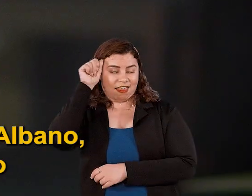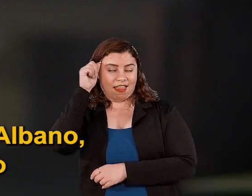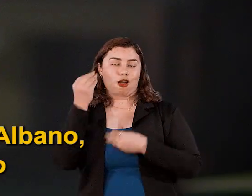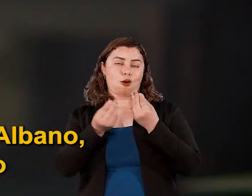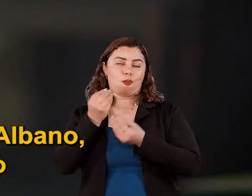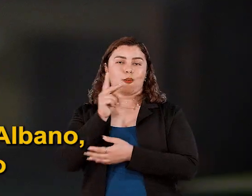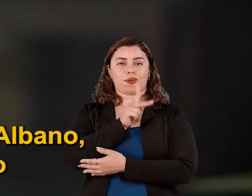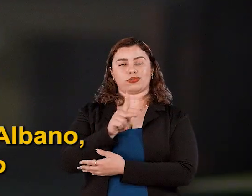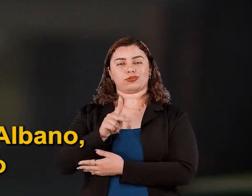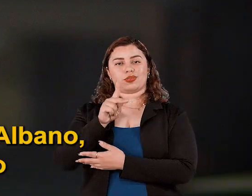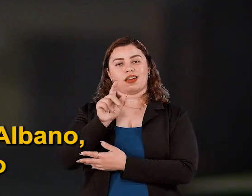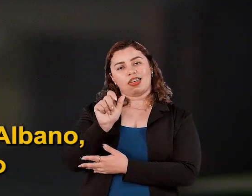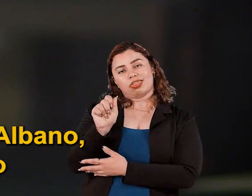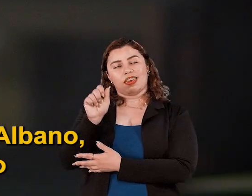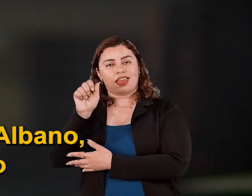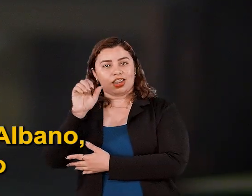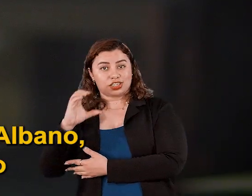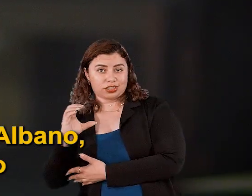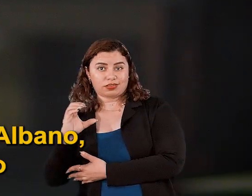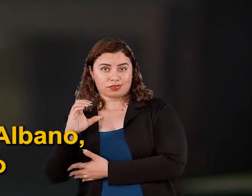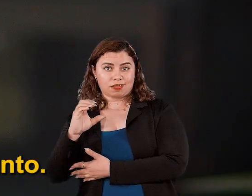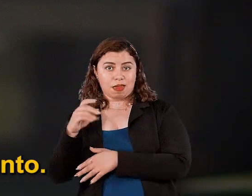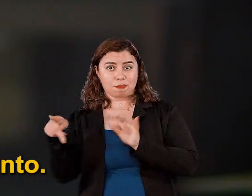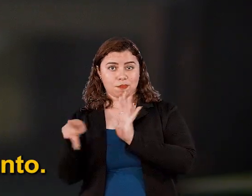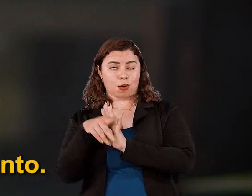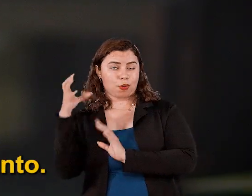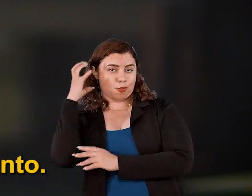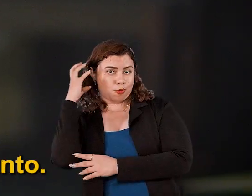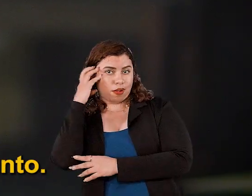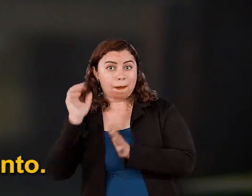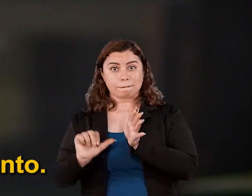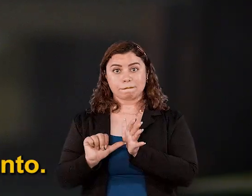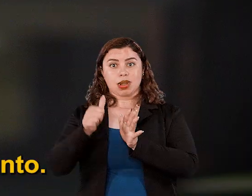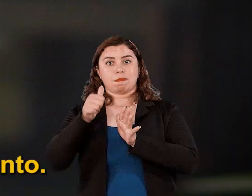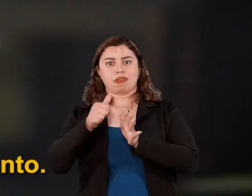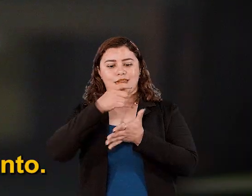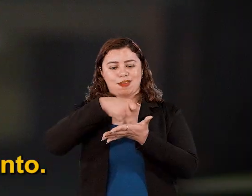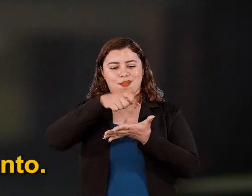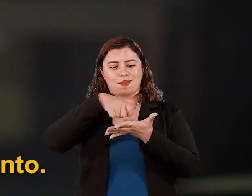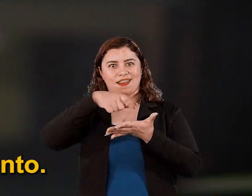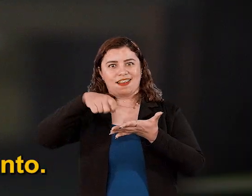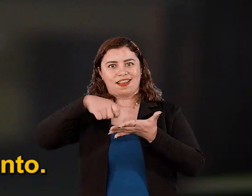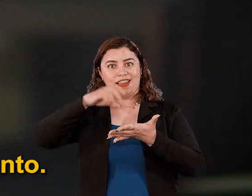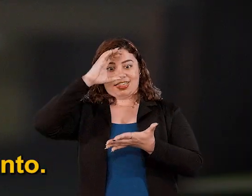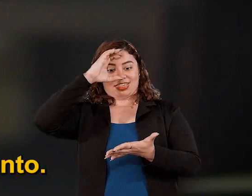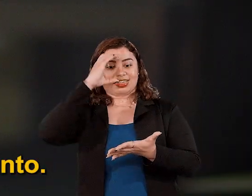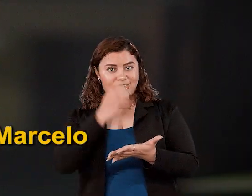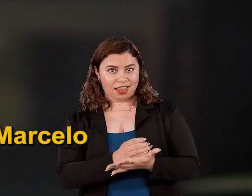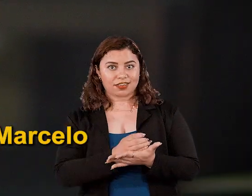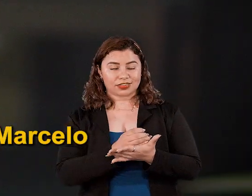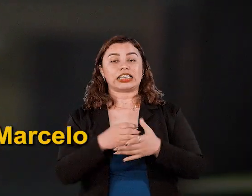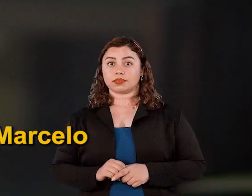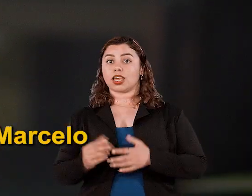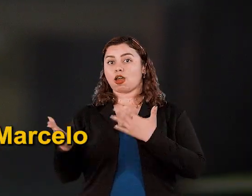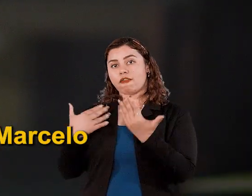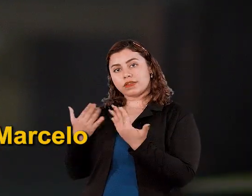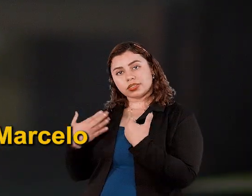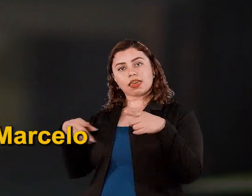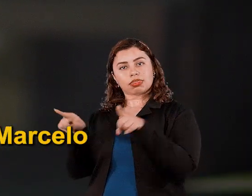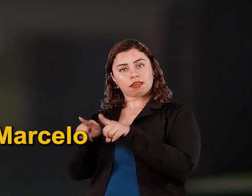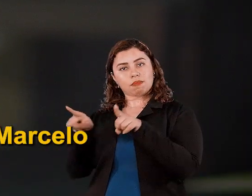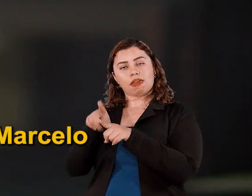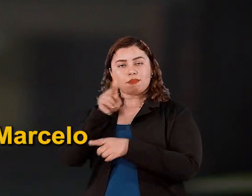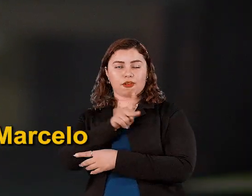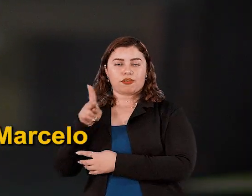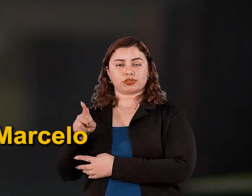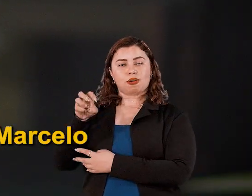Albano, como o professor André Chito, de Cuiabá, que foi o primeiro a escrever uma tese sobre o assunto. Conversei